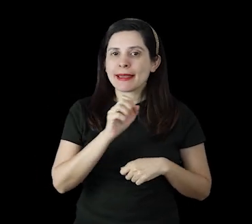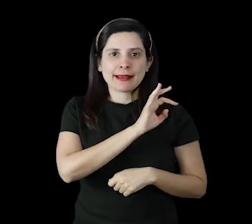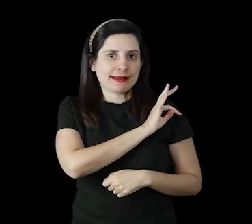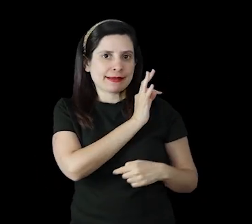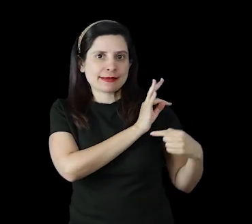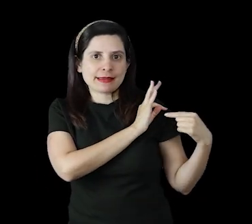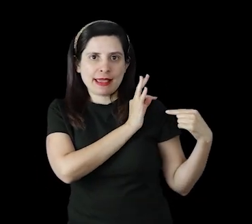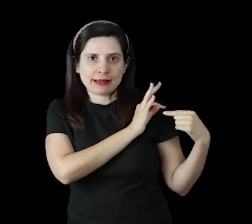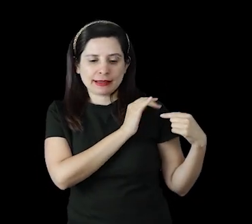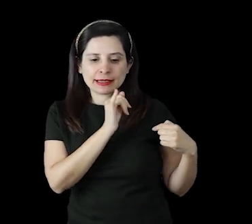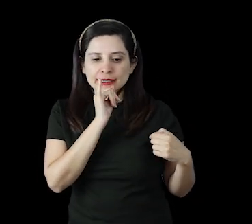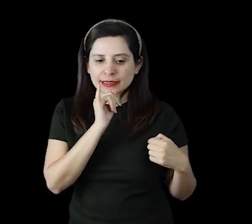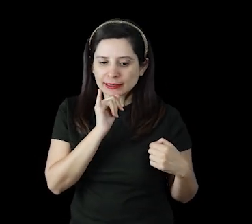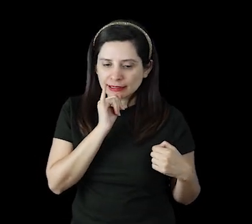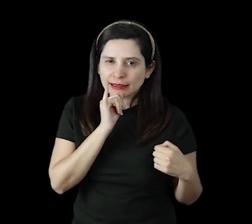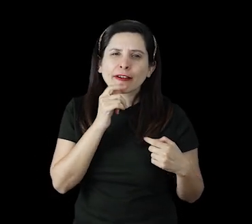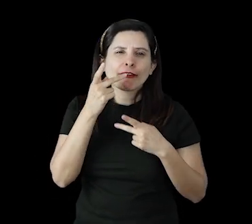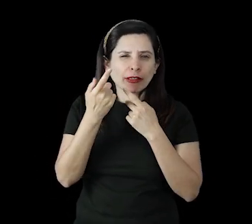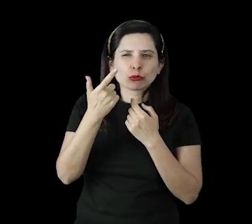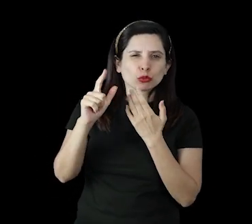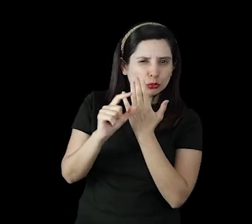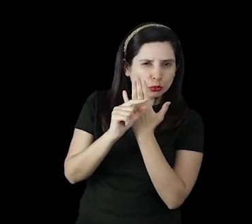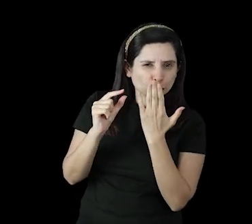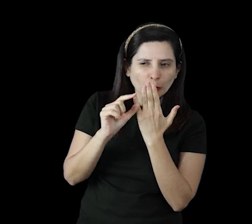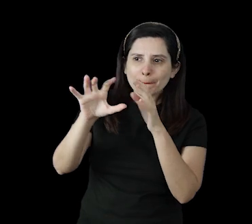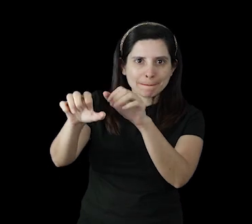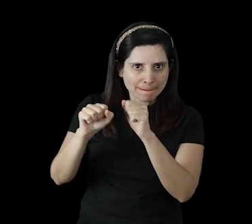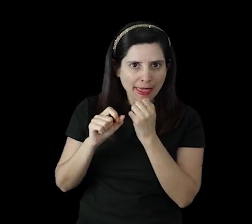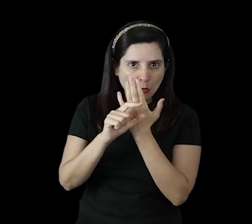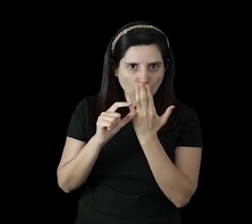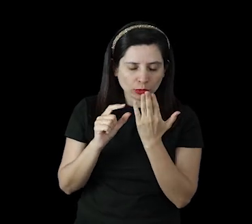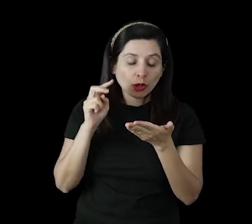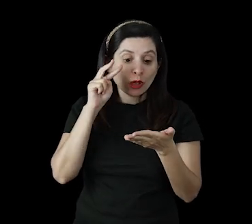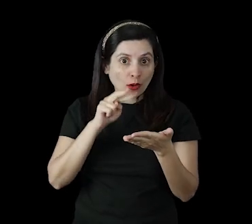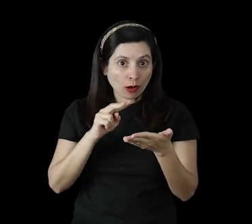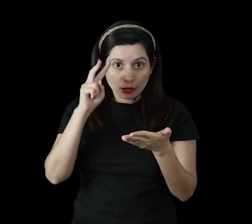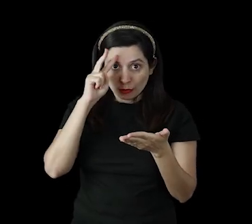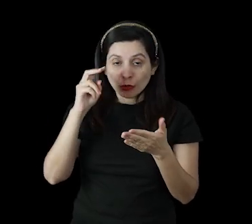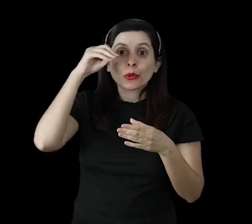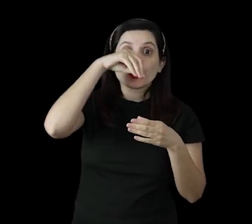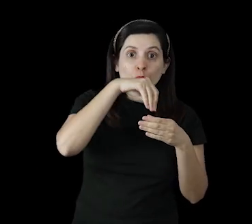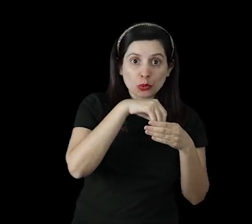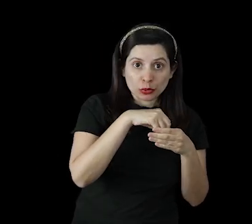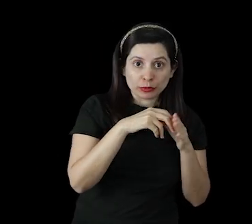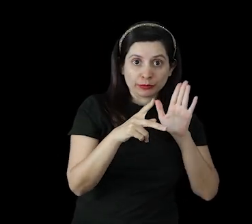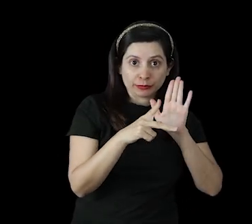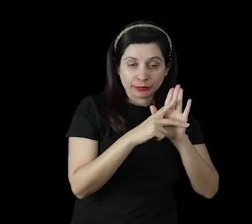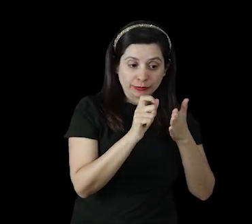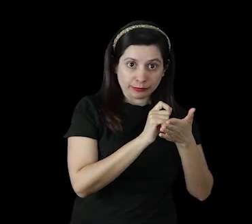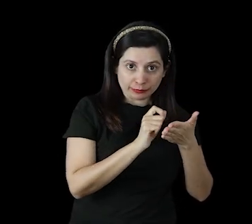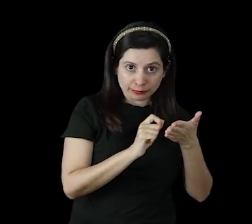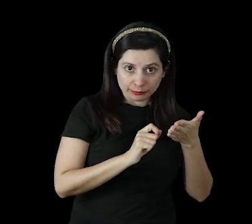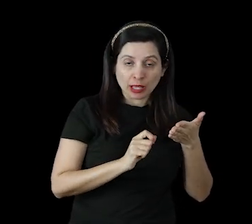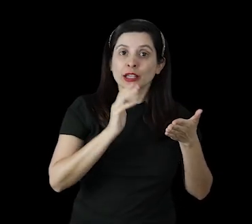por exemplo, o Save the Cat, que a gente estava falando aqui, ou pegar um autor e pegar uma história e colocar naquilo, né? Porque eu acho que primeiro